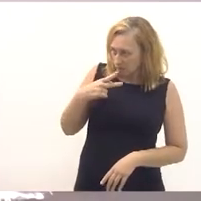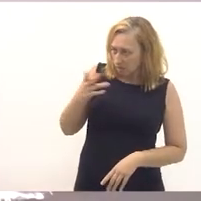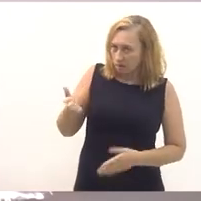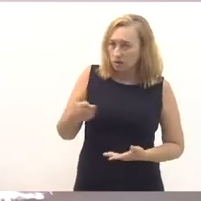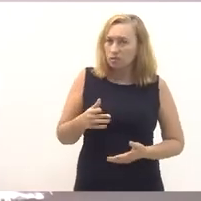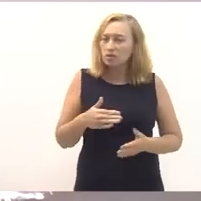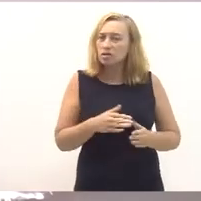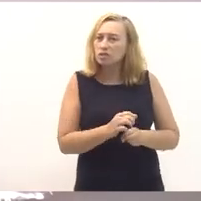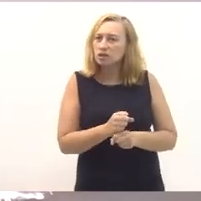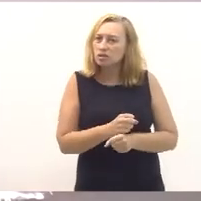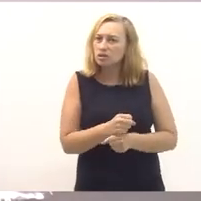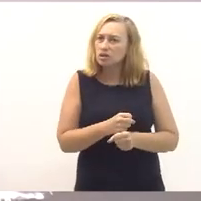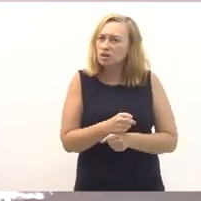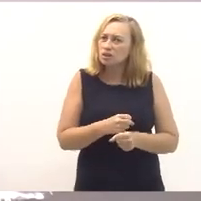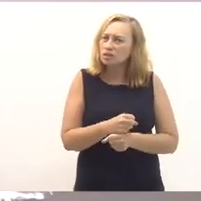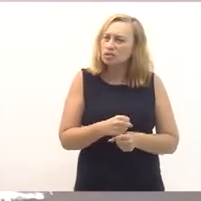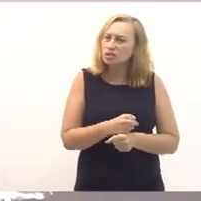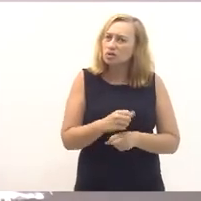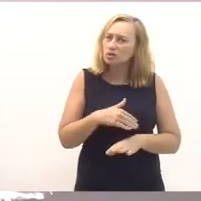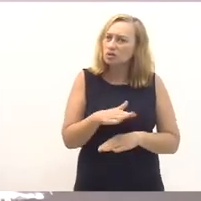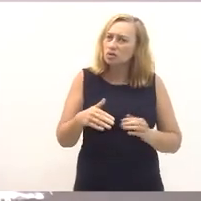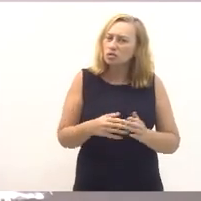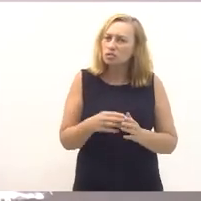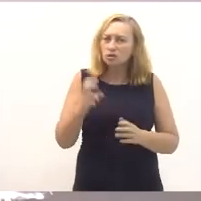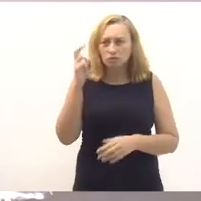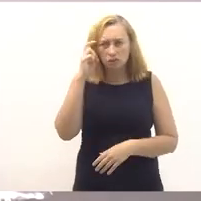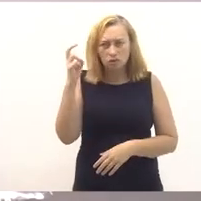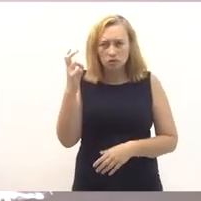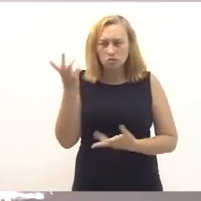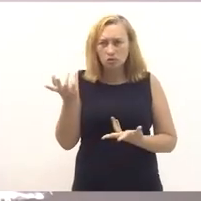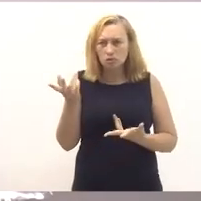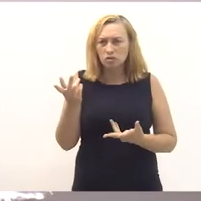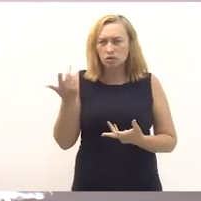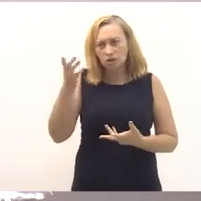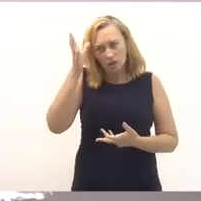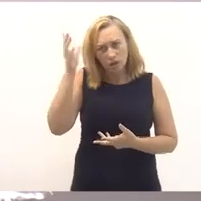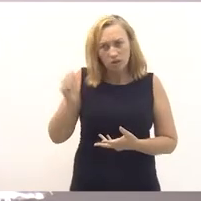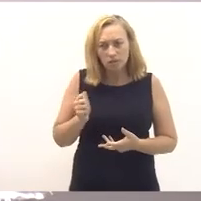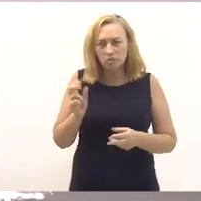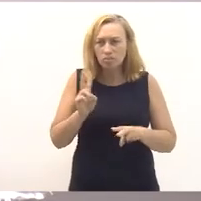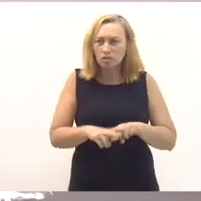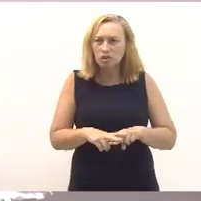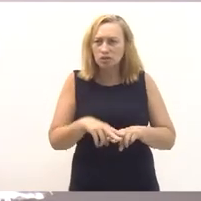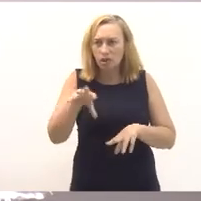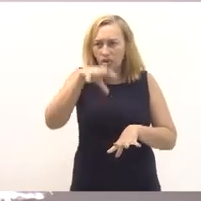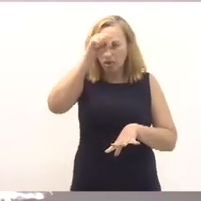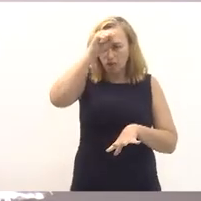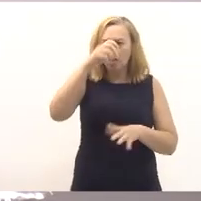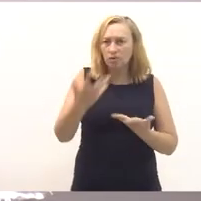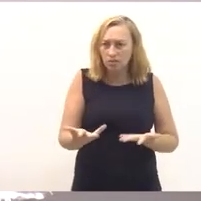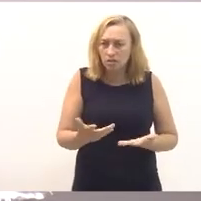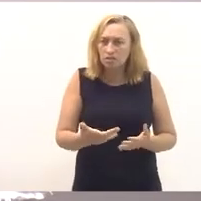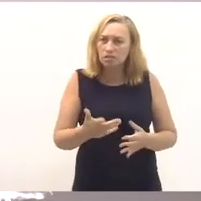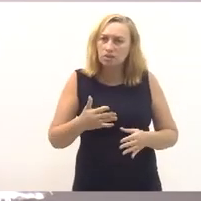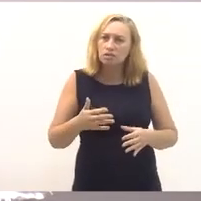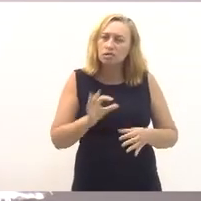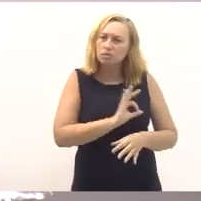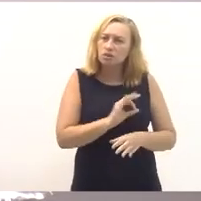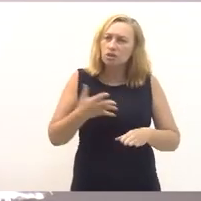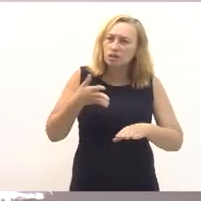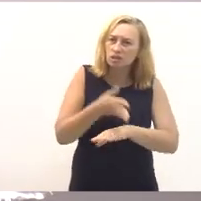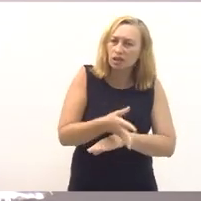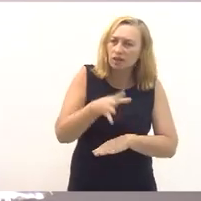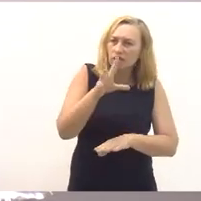durante muito tempo todas as culturas a para considerar caso de polícia magia negra então a polícia entrava